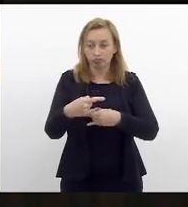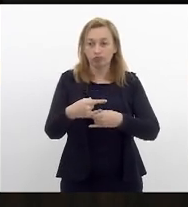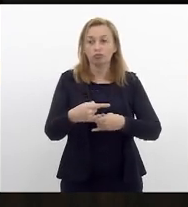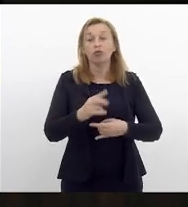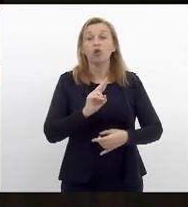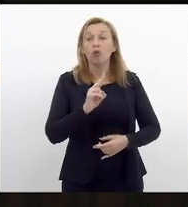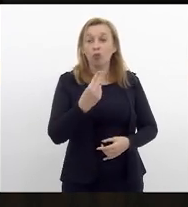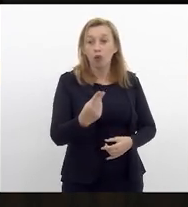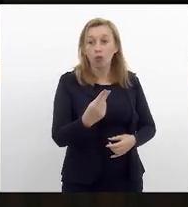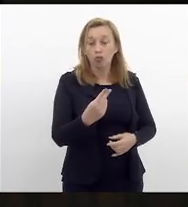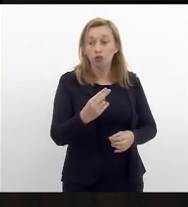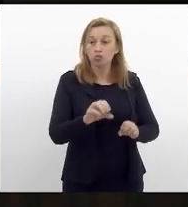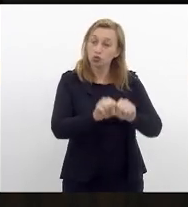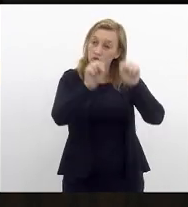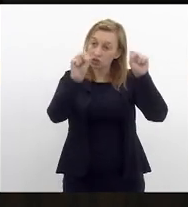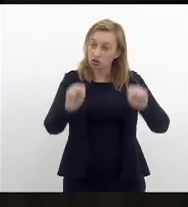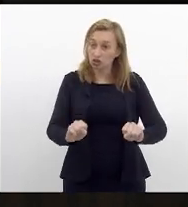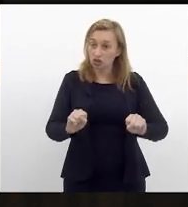no sistema